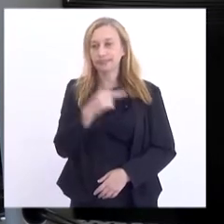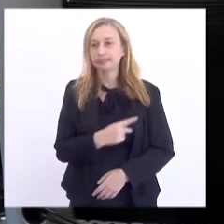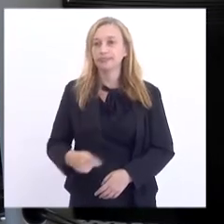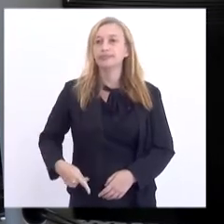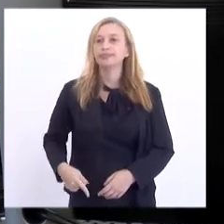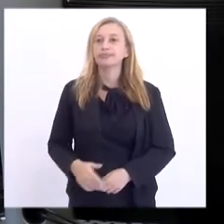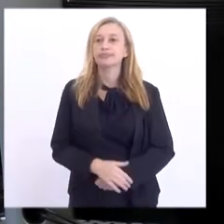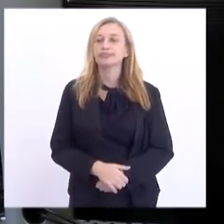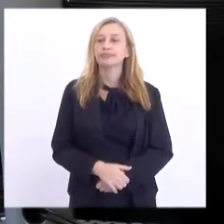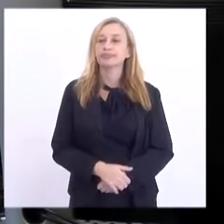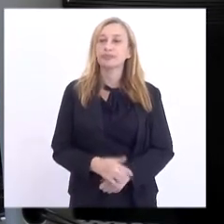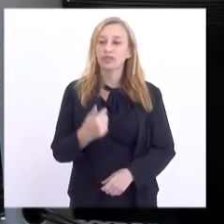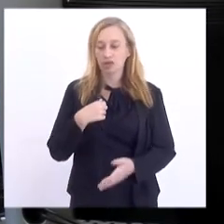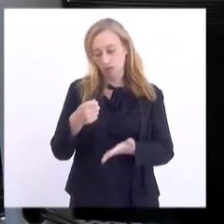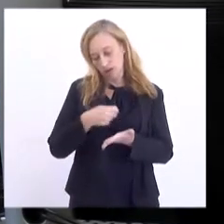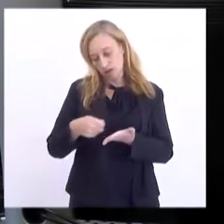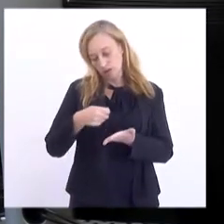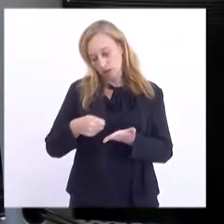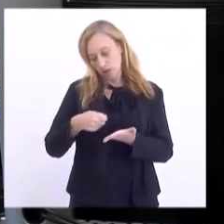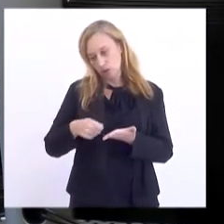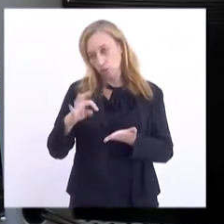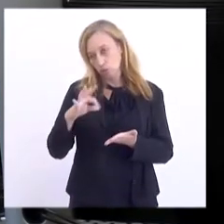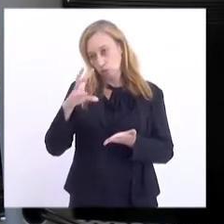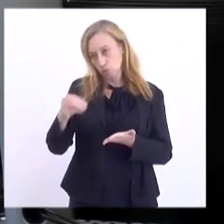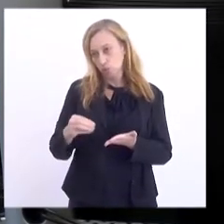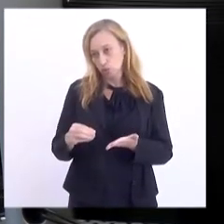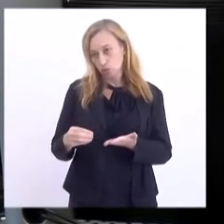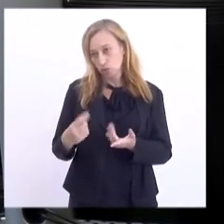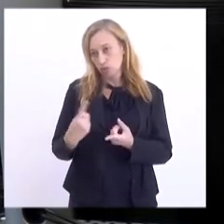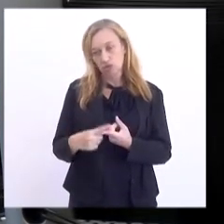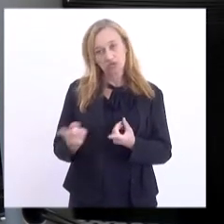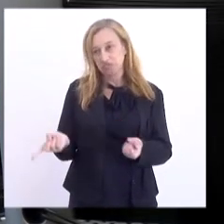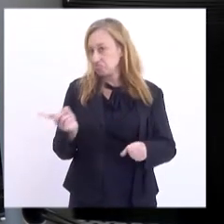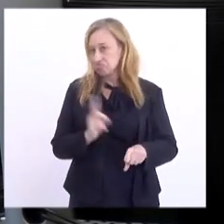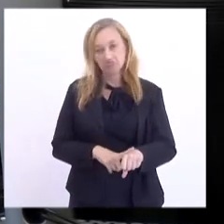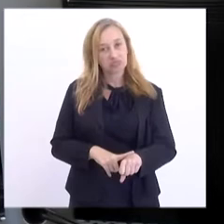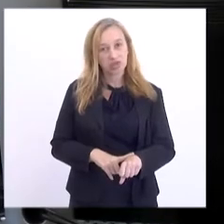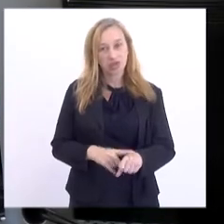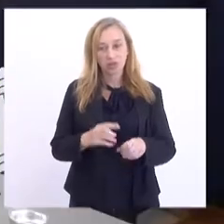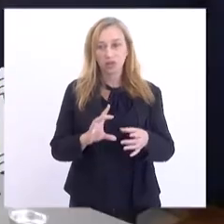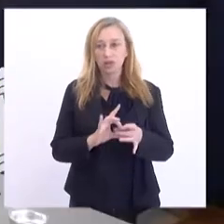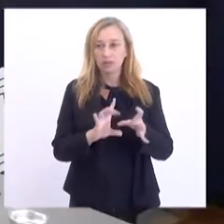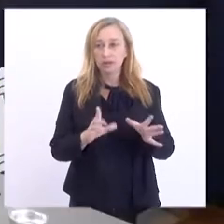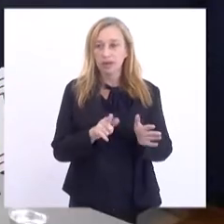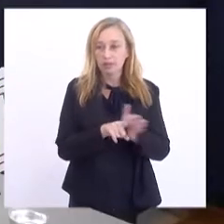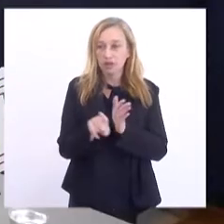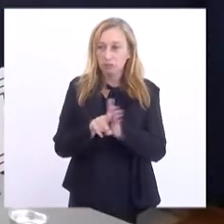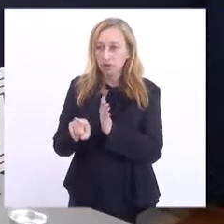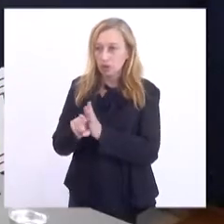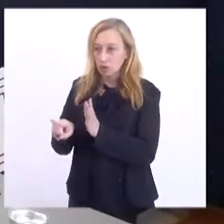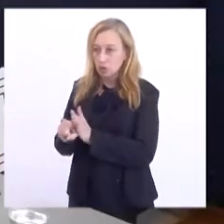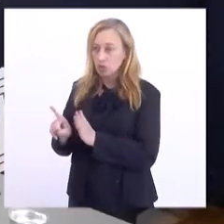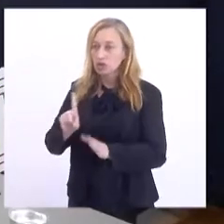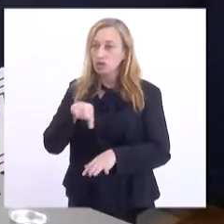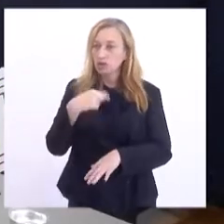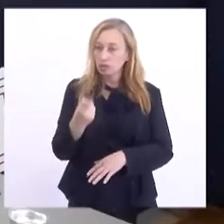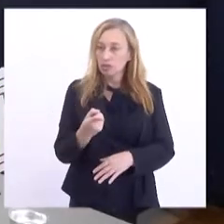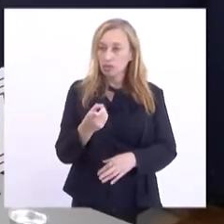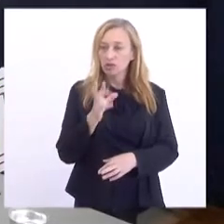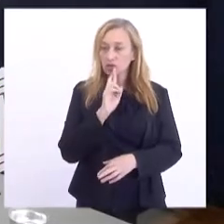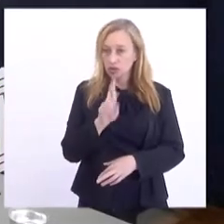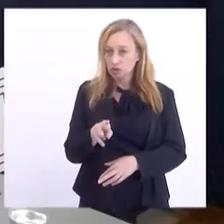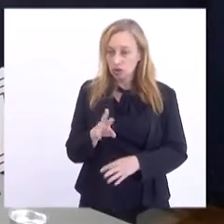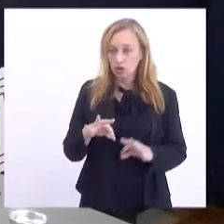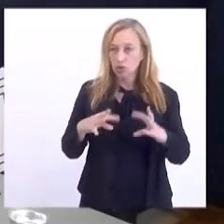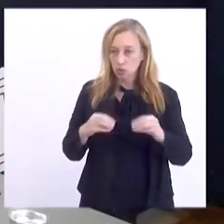eu tô aqui anotando as cintas porque senão não há tempo vou abrir as perguntas depois aqueles envolvidos vão